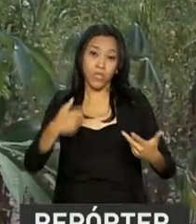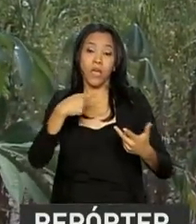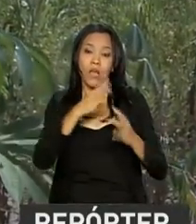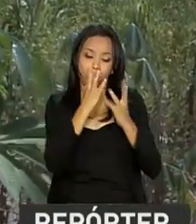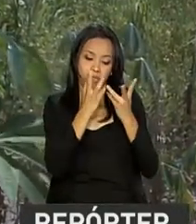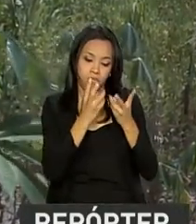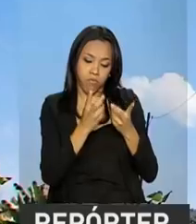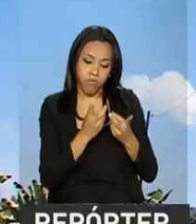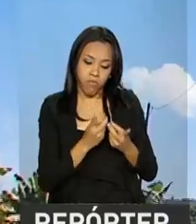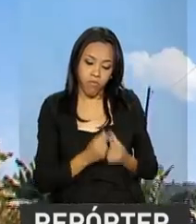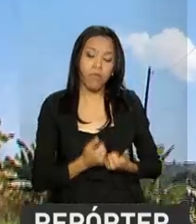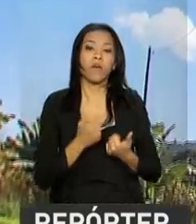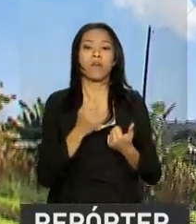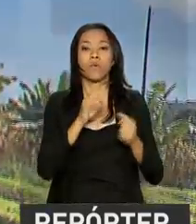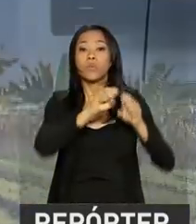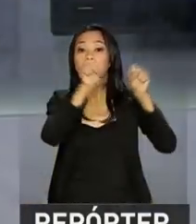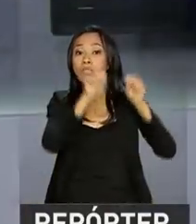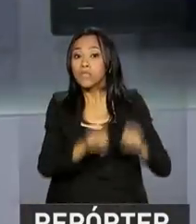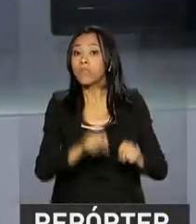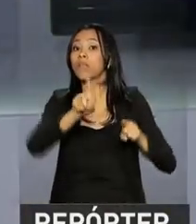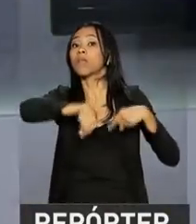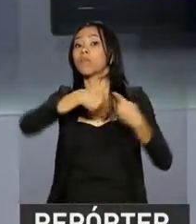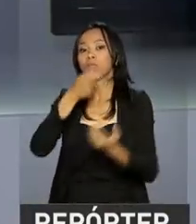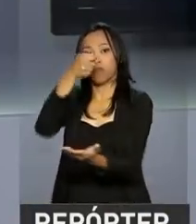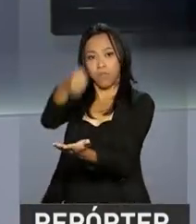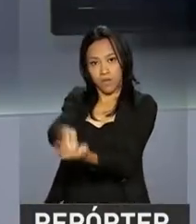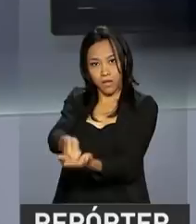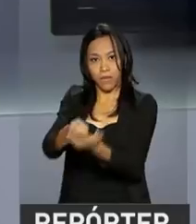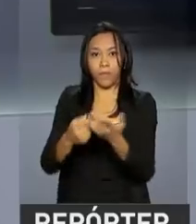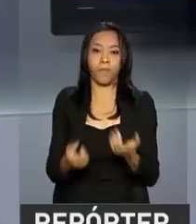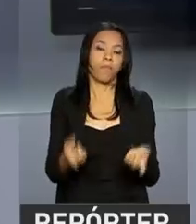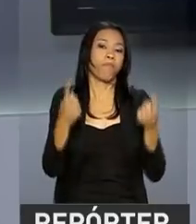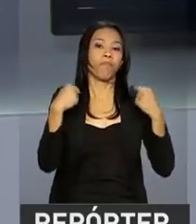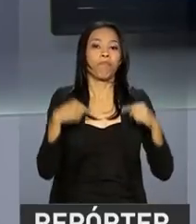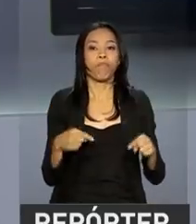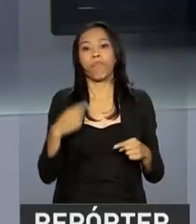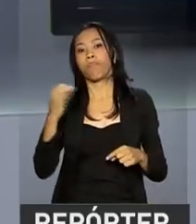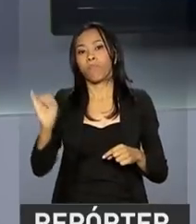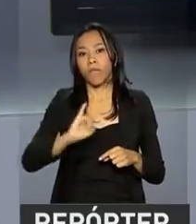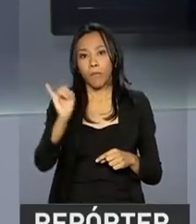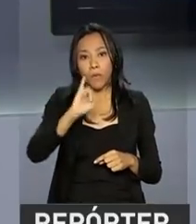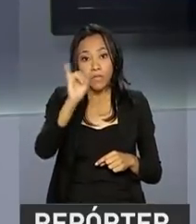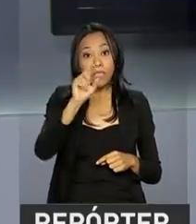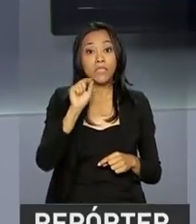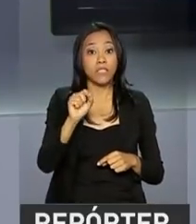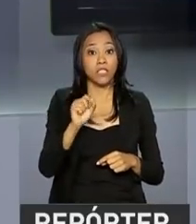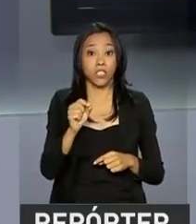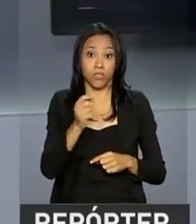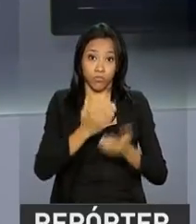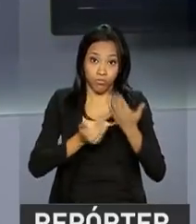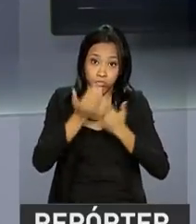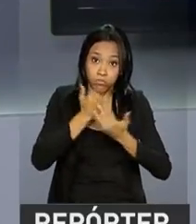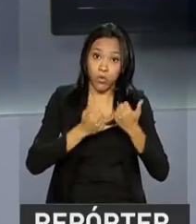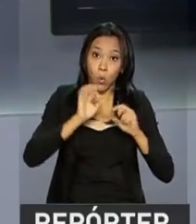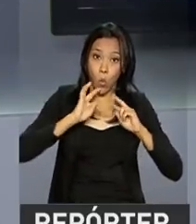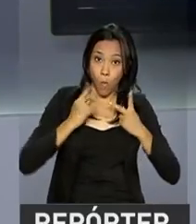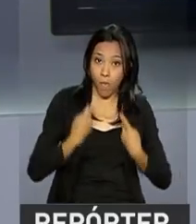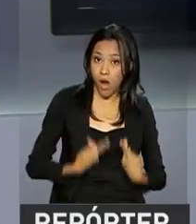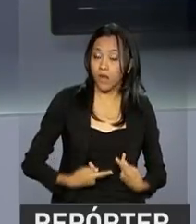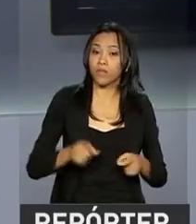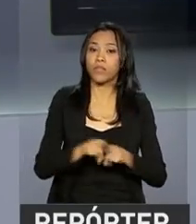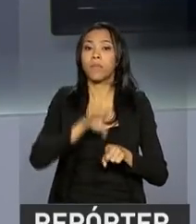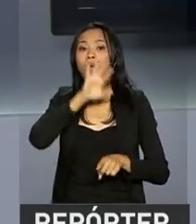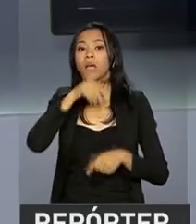valor a ser pago. Além da importância para consumo direto por humanos e animais, a água é